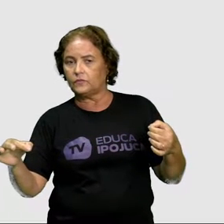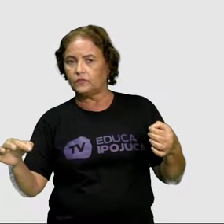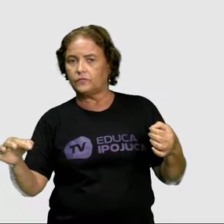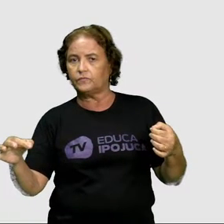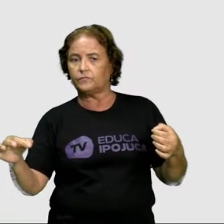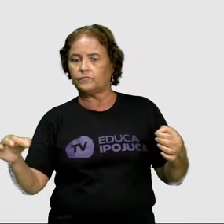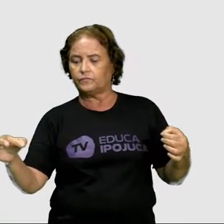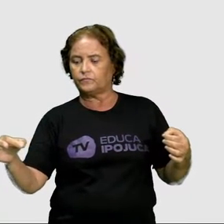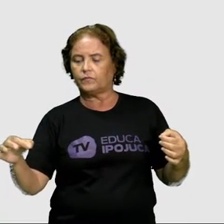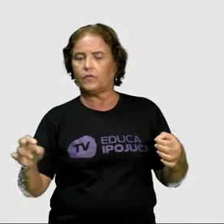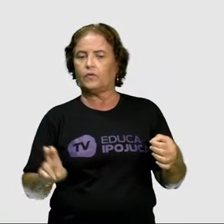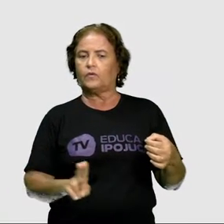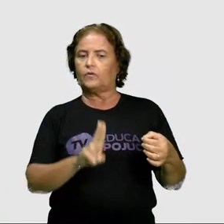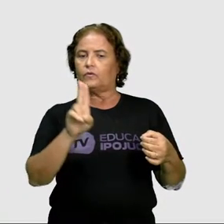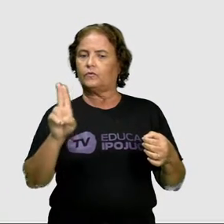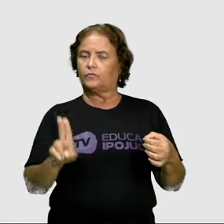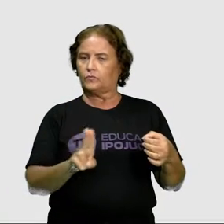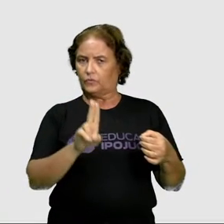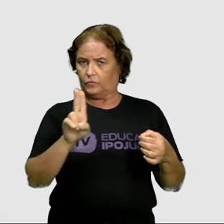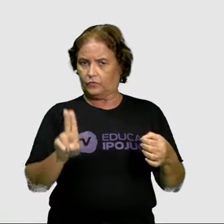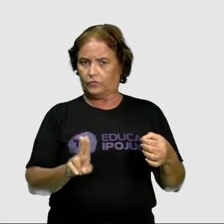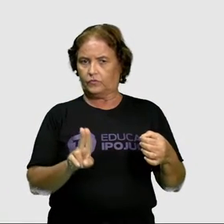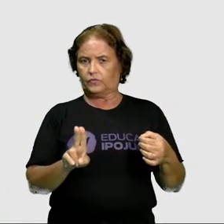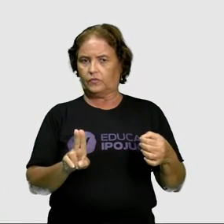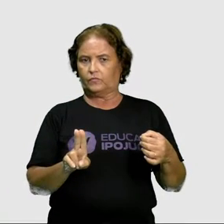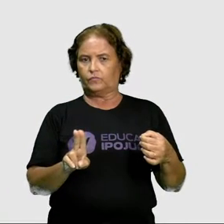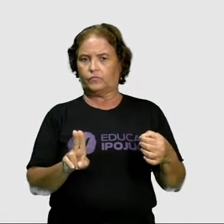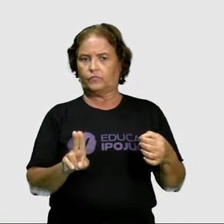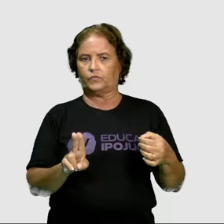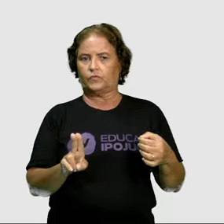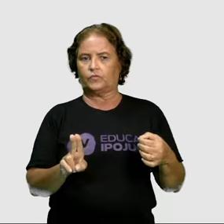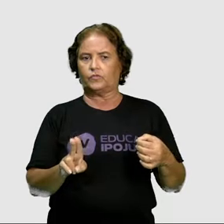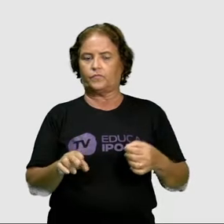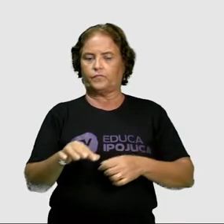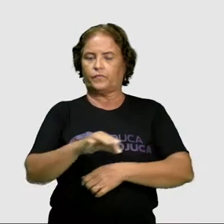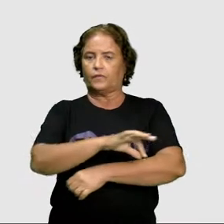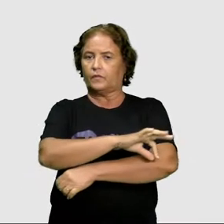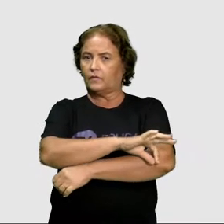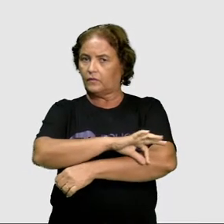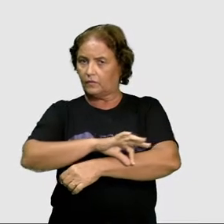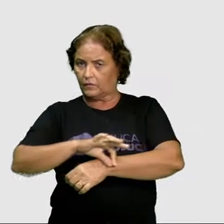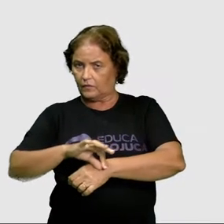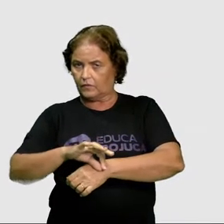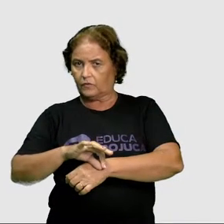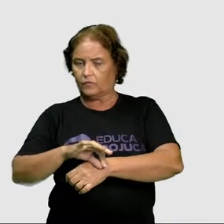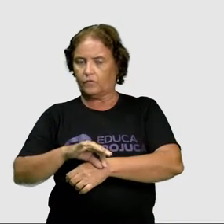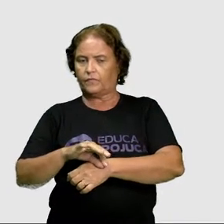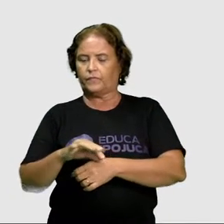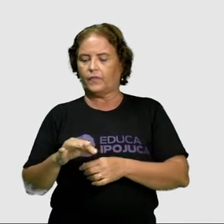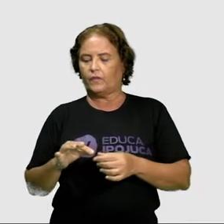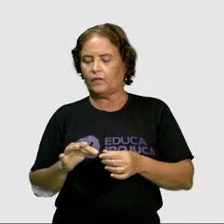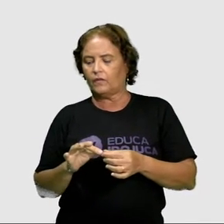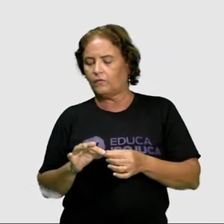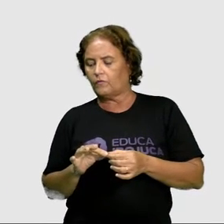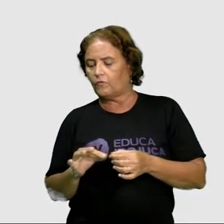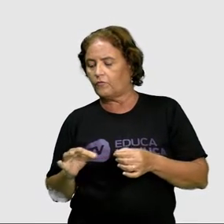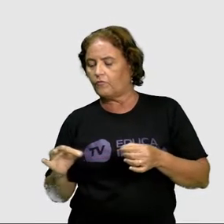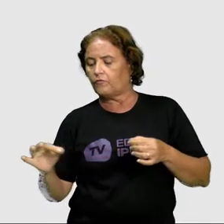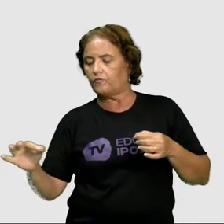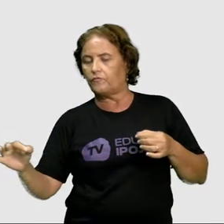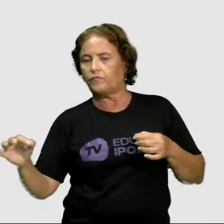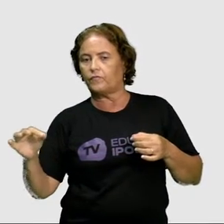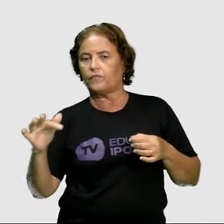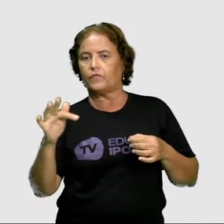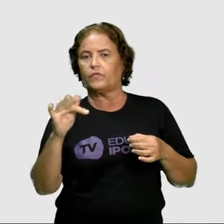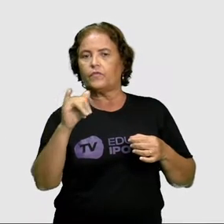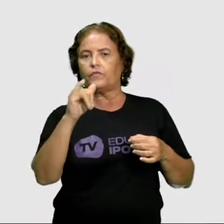no nosso dia a dia os seguintes instrumentos. A régua, tá? A fita métrica, que é um